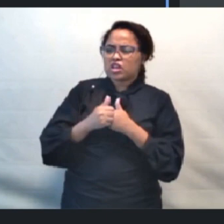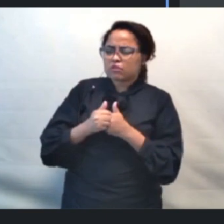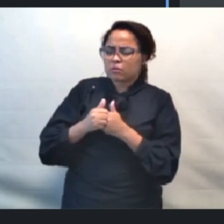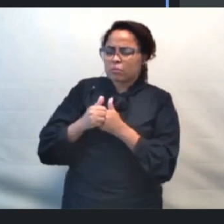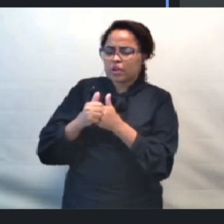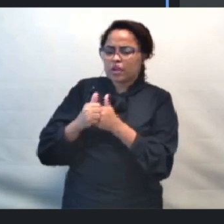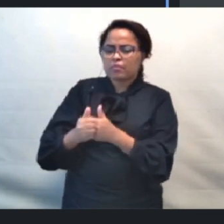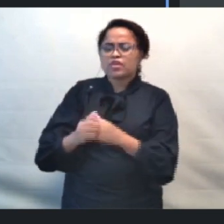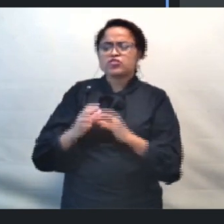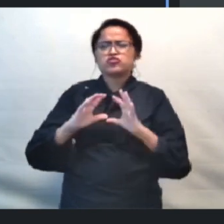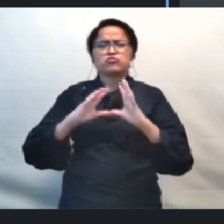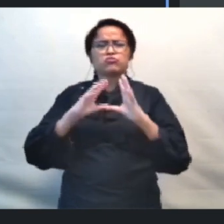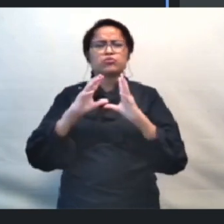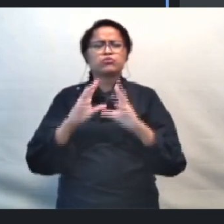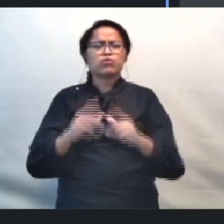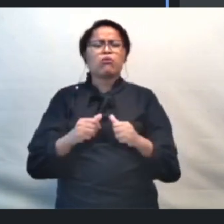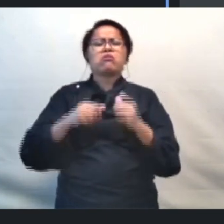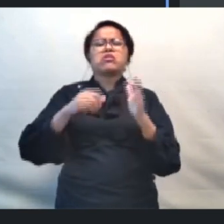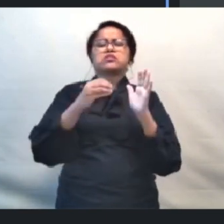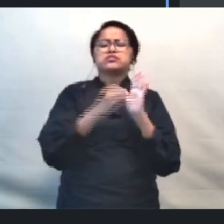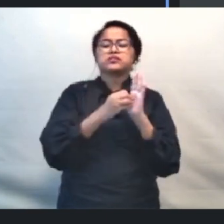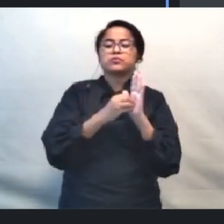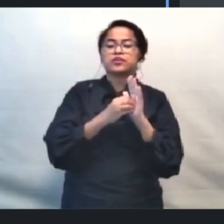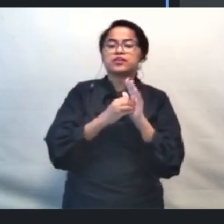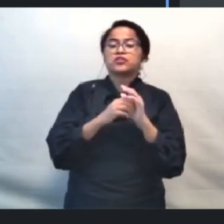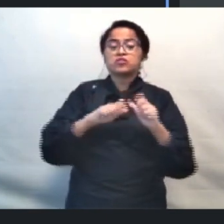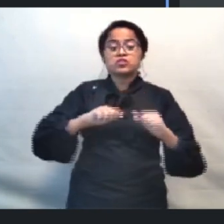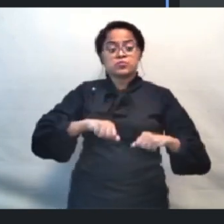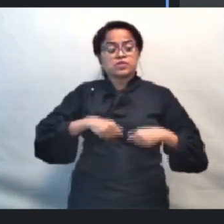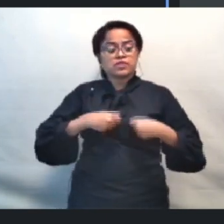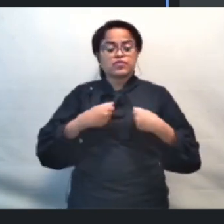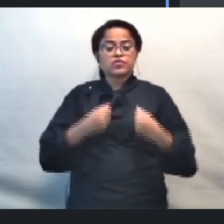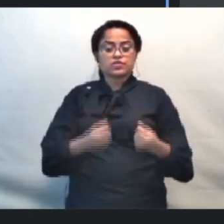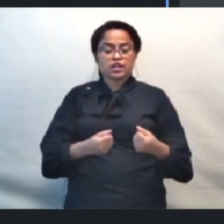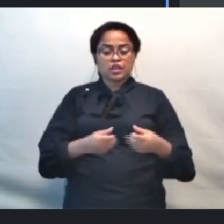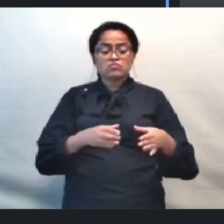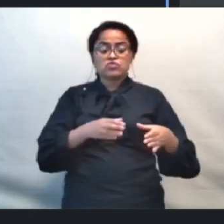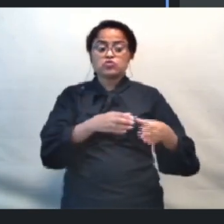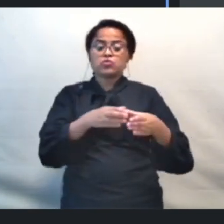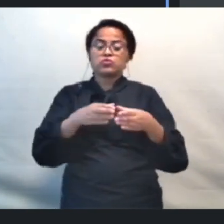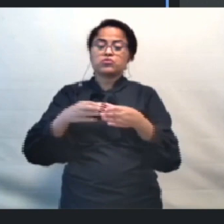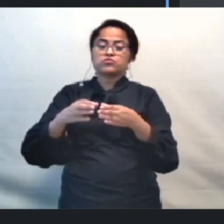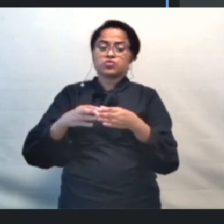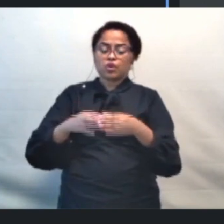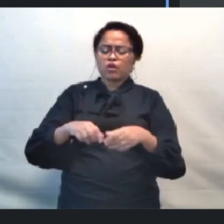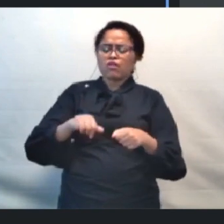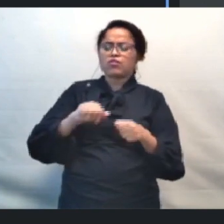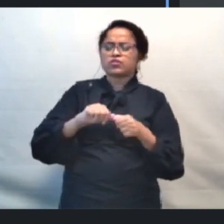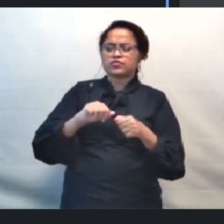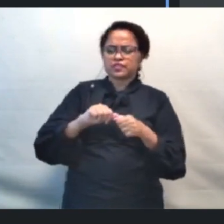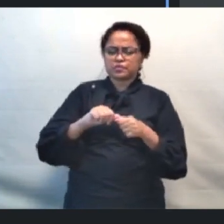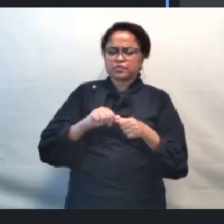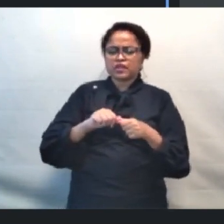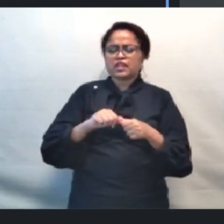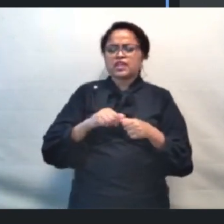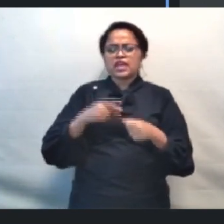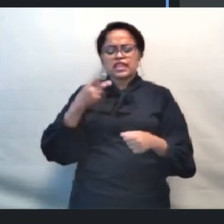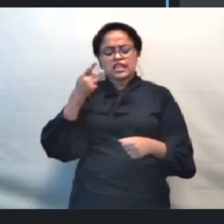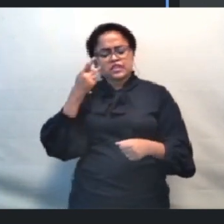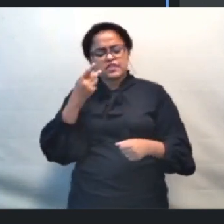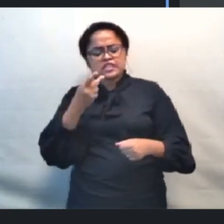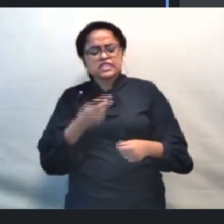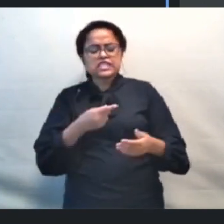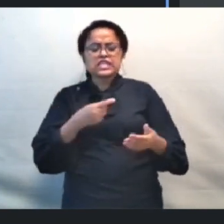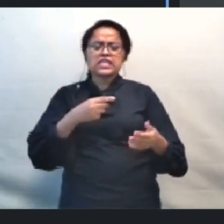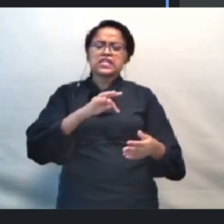a gente tem reforçado com todos os órgãos executores sobre a questão, né, das visitas técnicas, desse